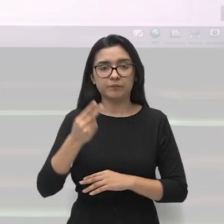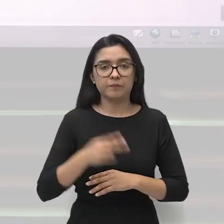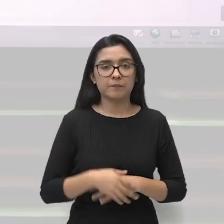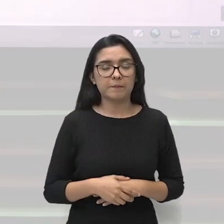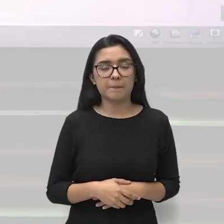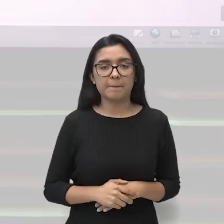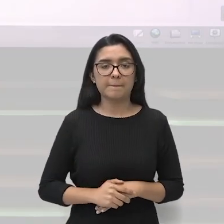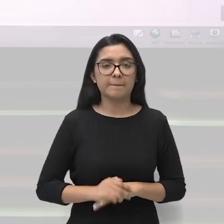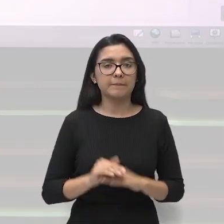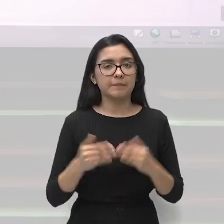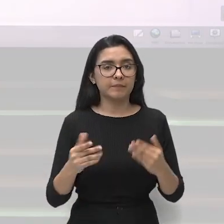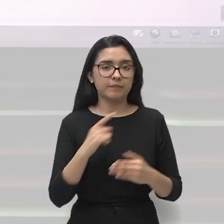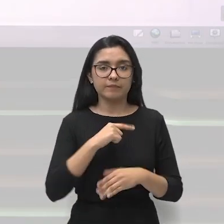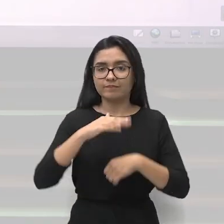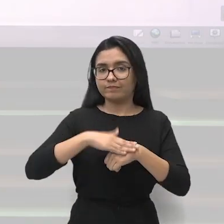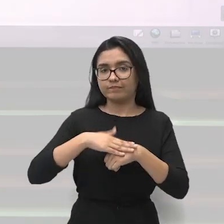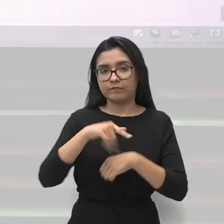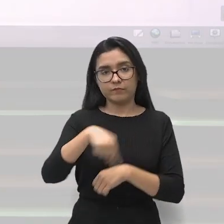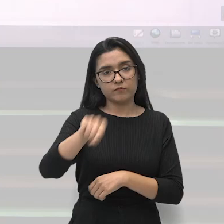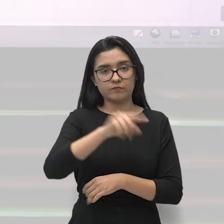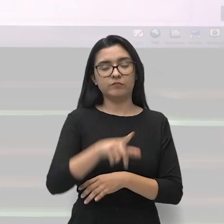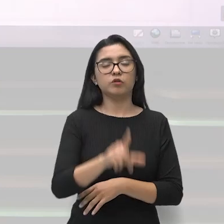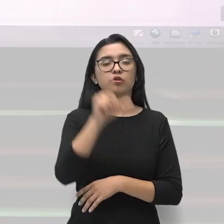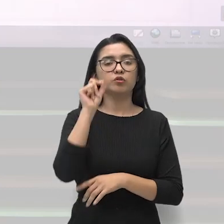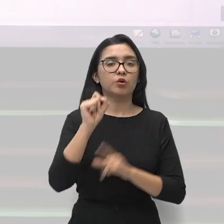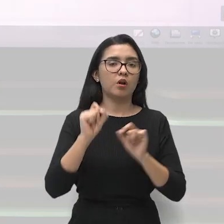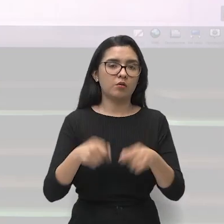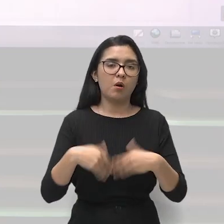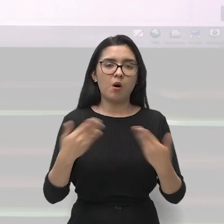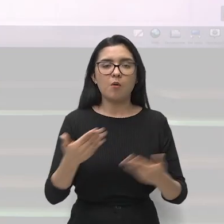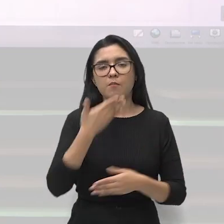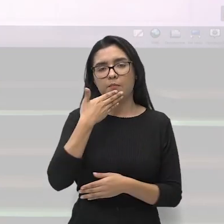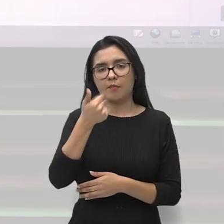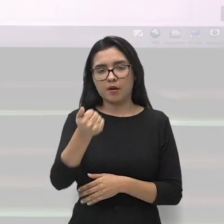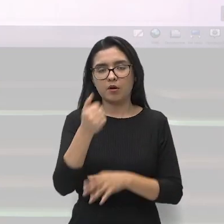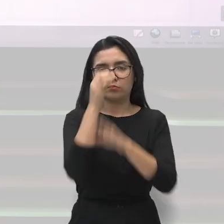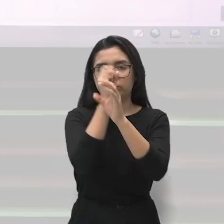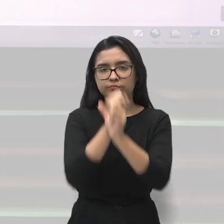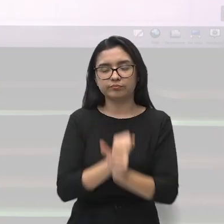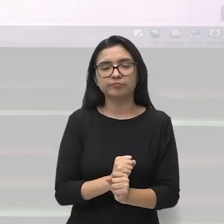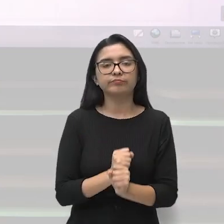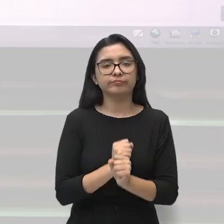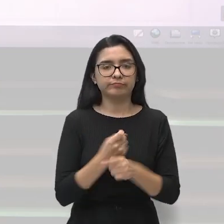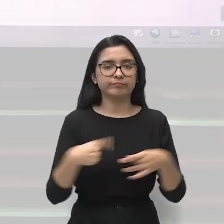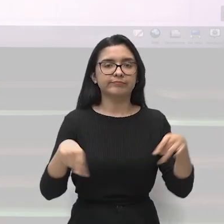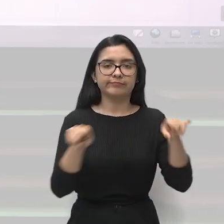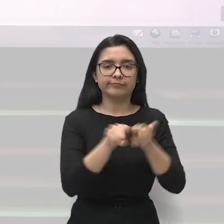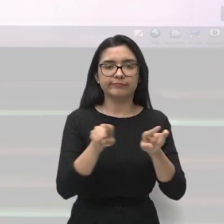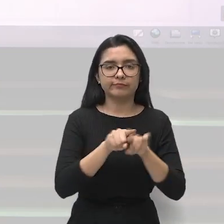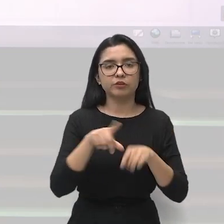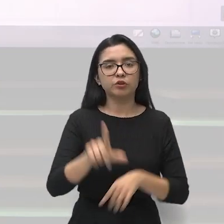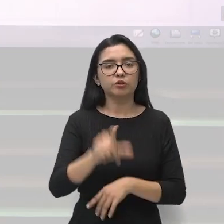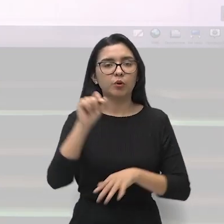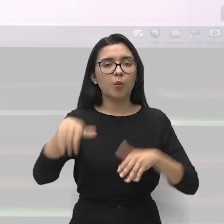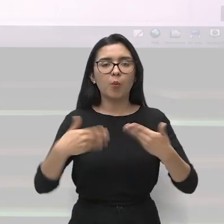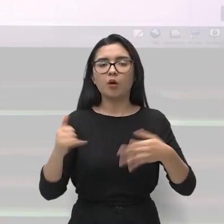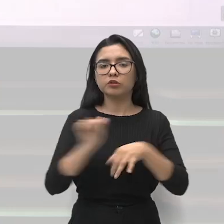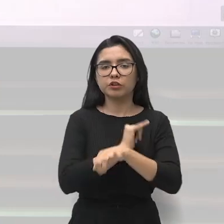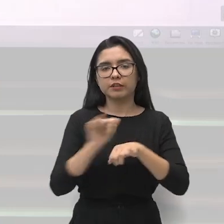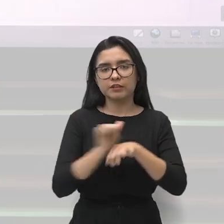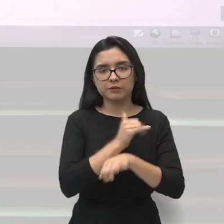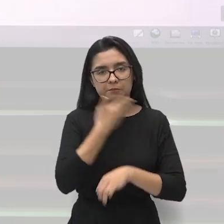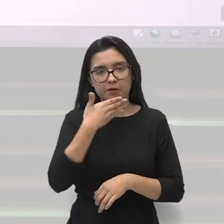expoente. Fica a critério, né? Reforçando, fica a critério de quem vai desenvolver, escolher a